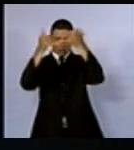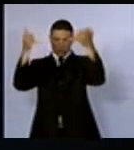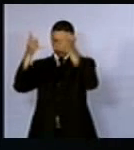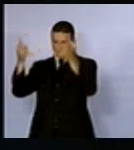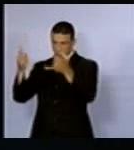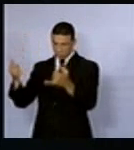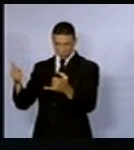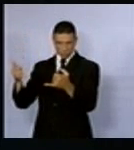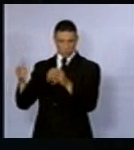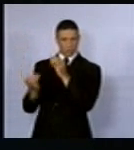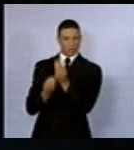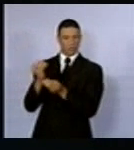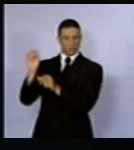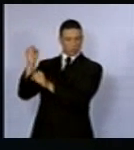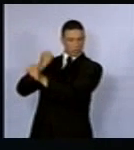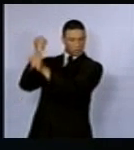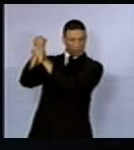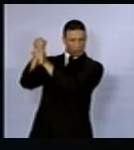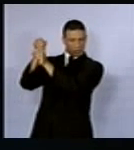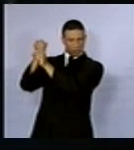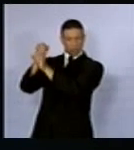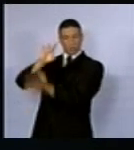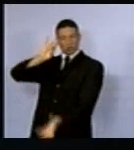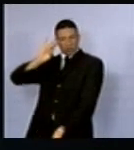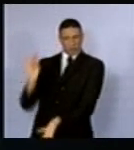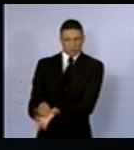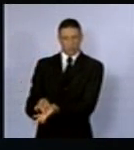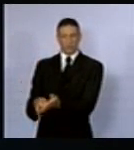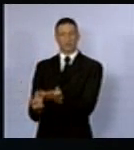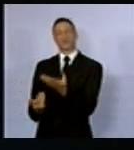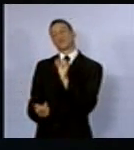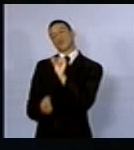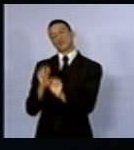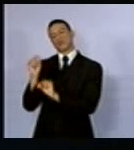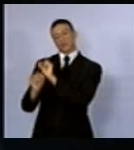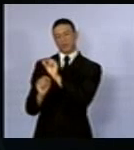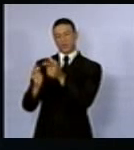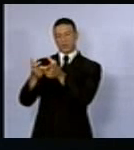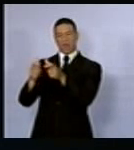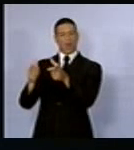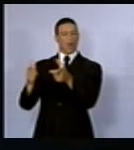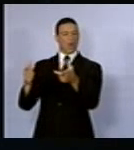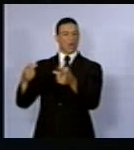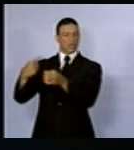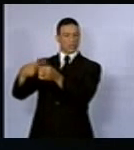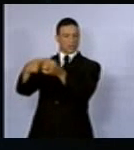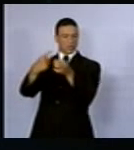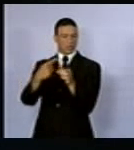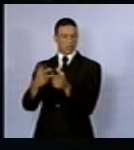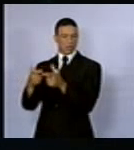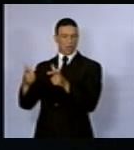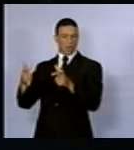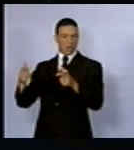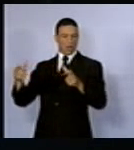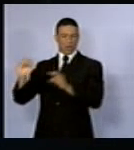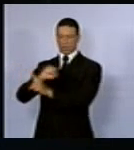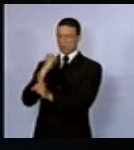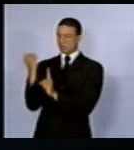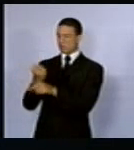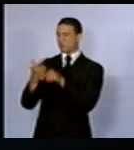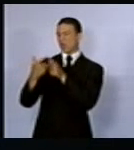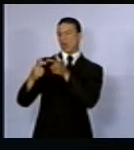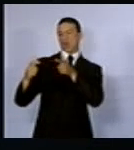tem uma realidade que é o adensamento urbano já está presente nessas linhas de